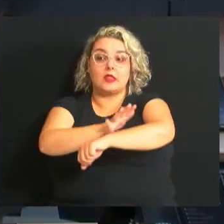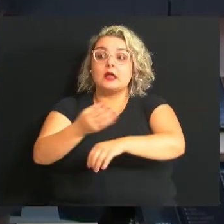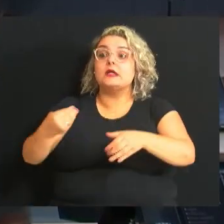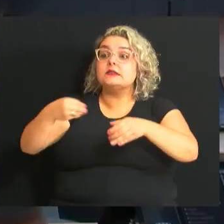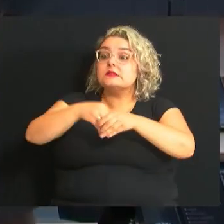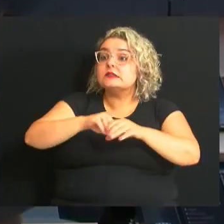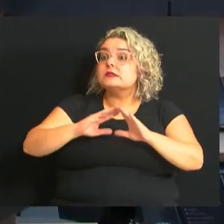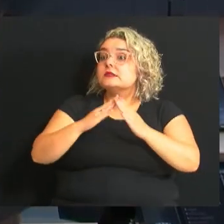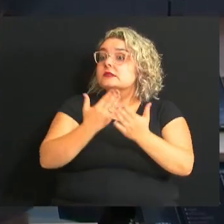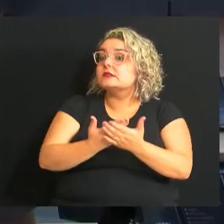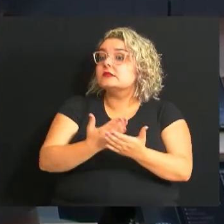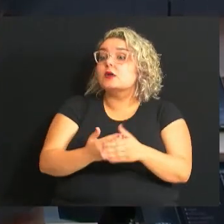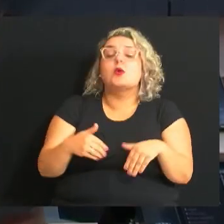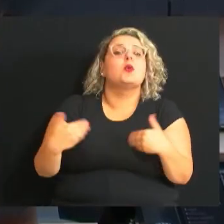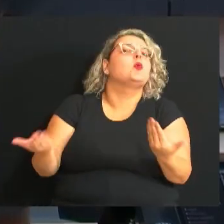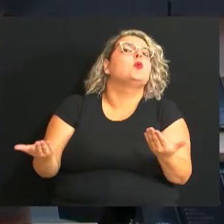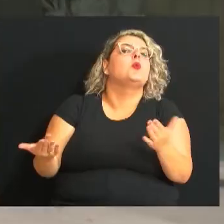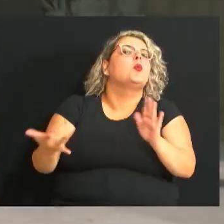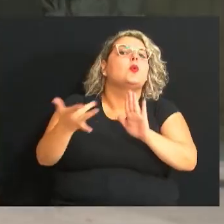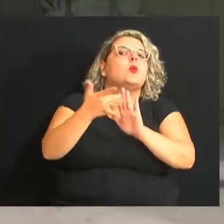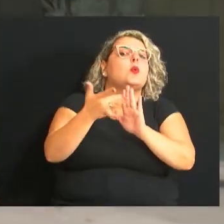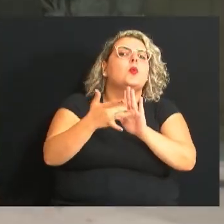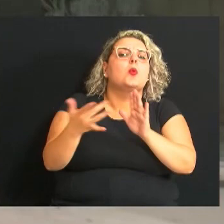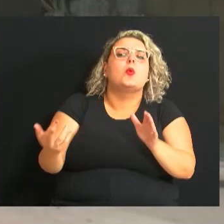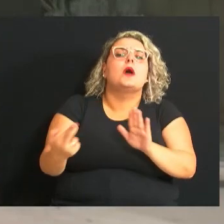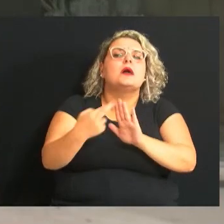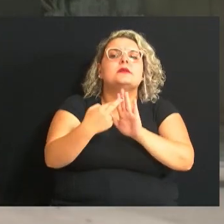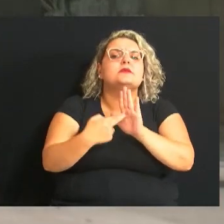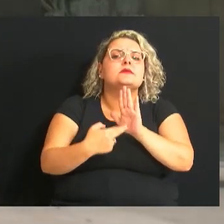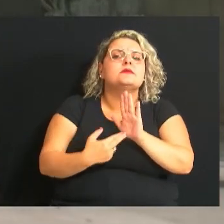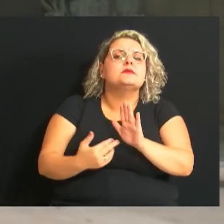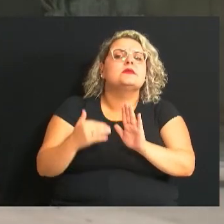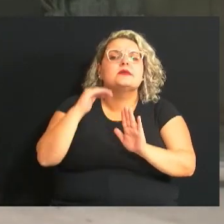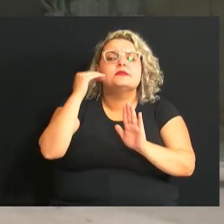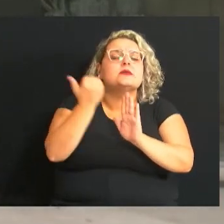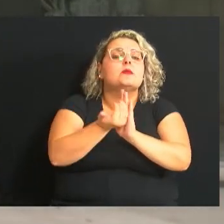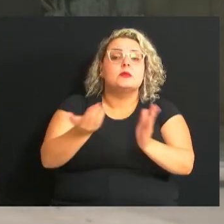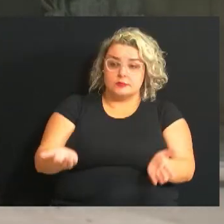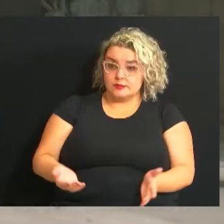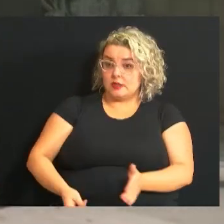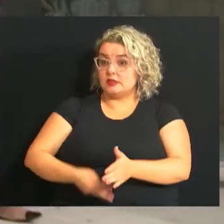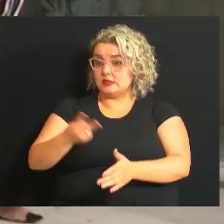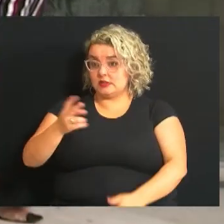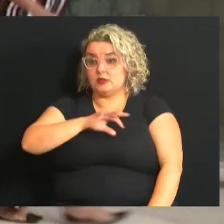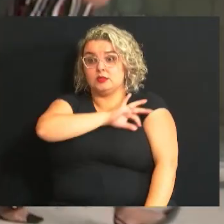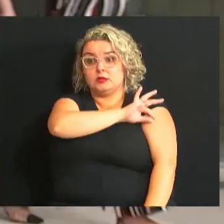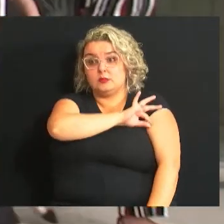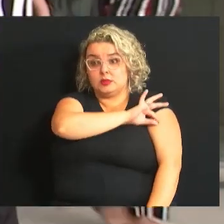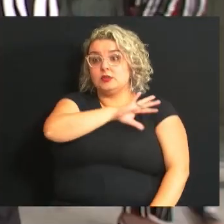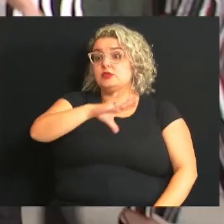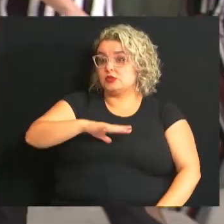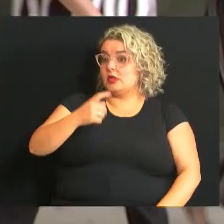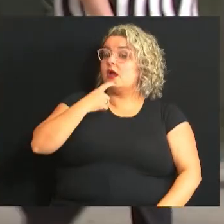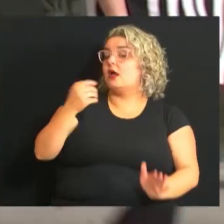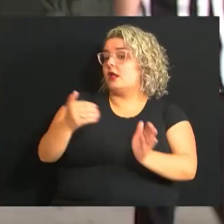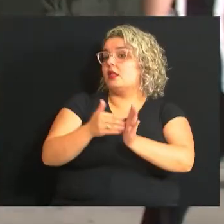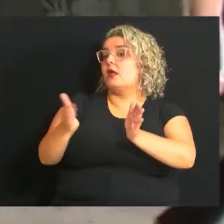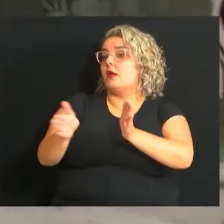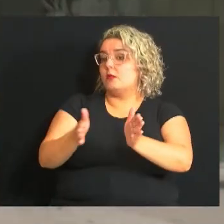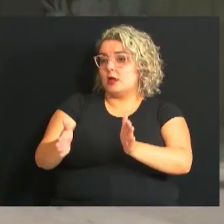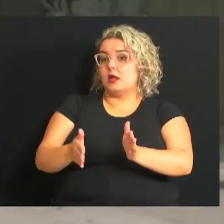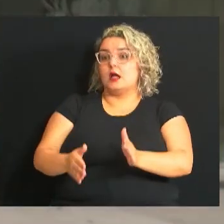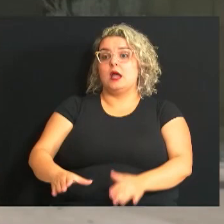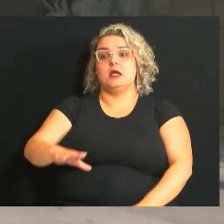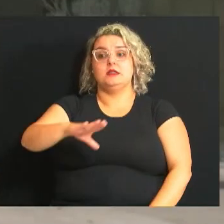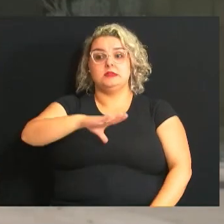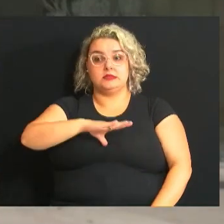o protocolo? Quais são os caminhos que devem ser seguidos? Segundo a Prefeitura de Campinas, até o momento, a cidade registrou 21